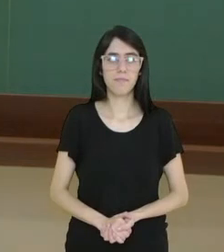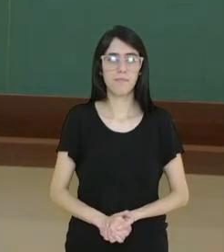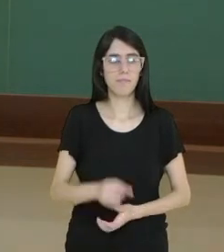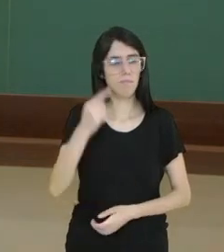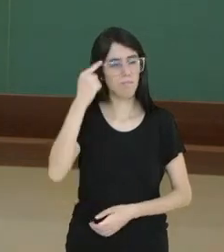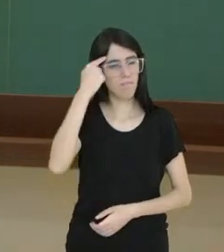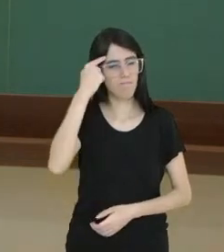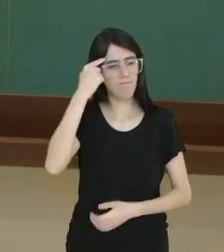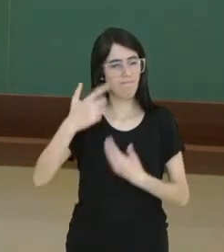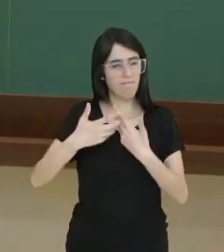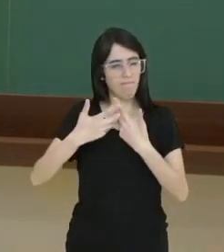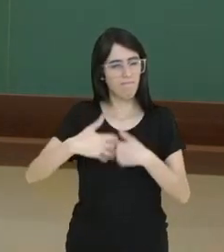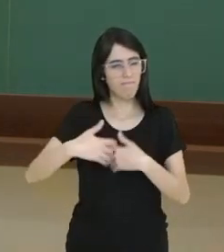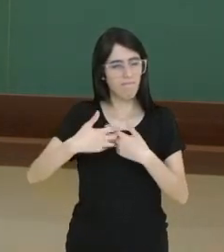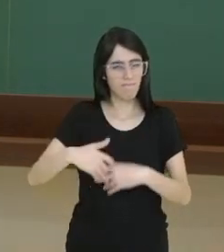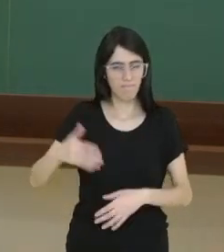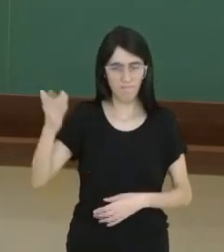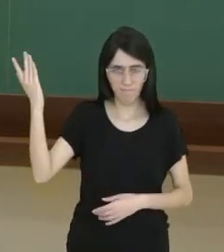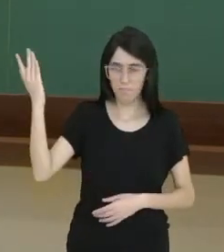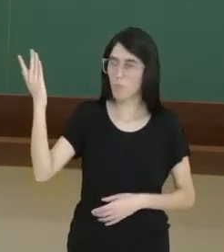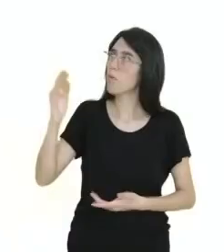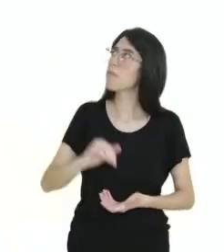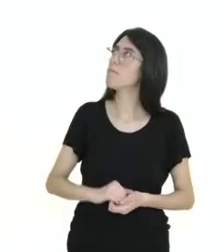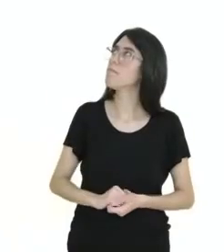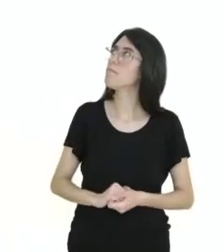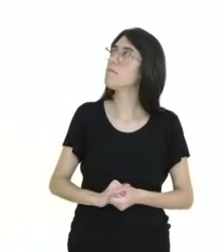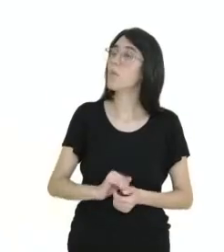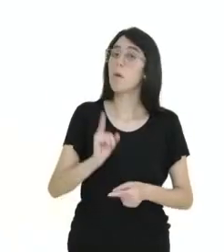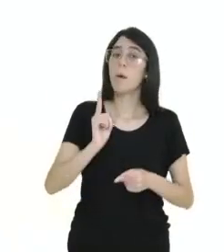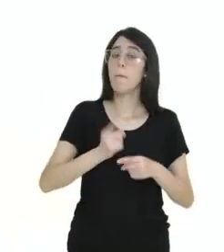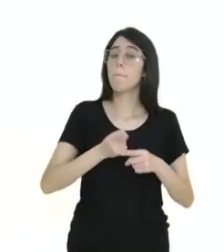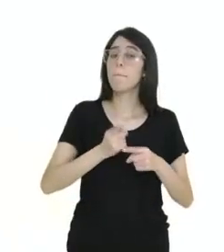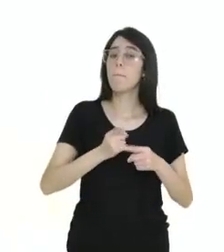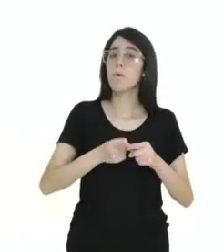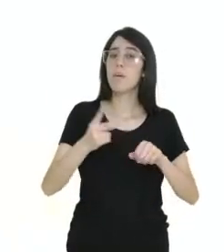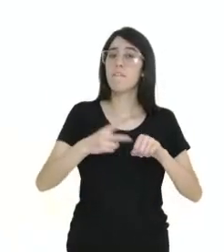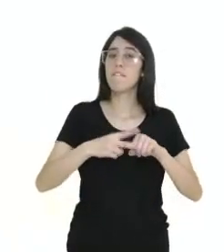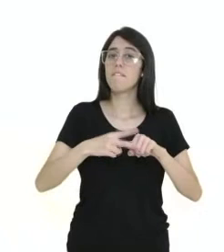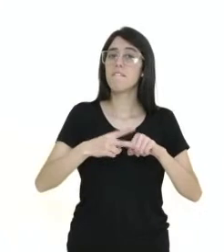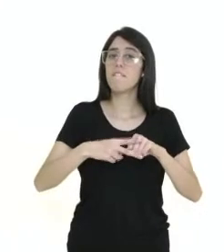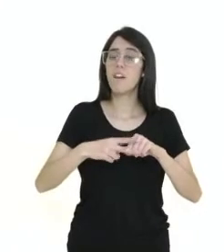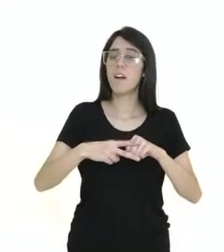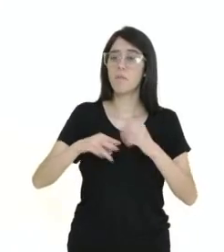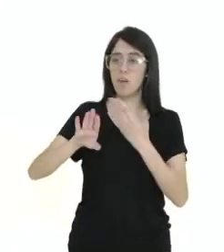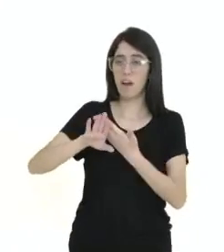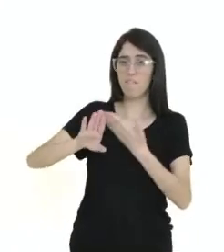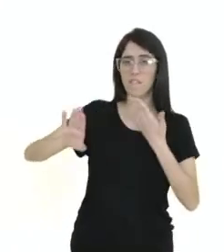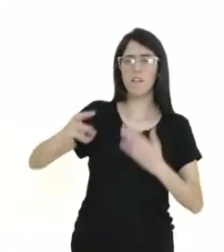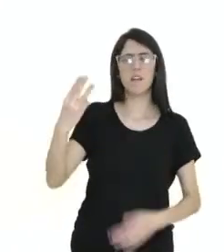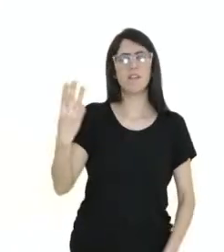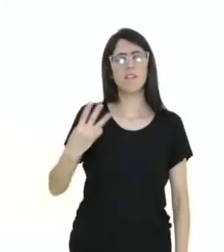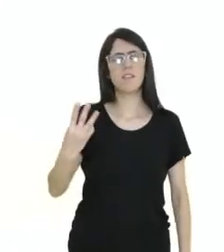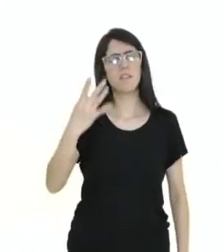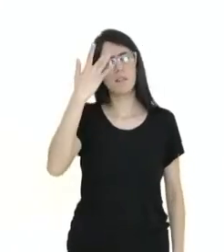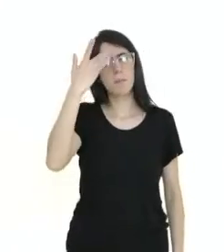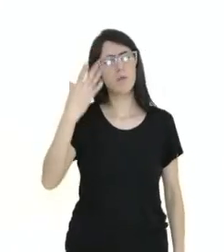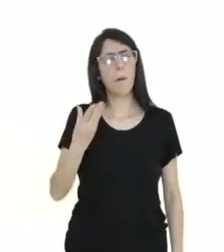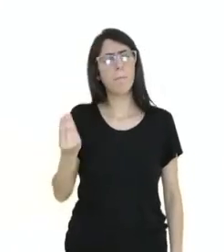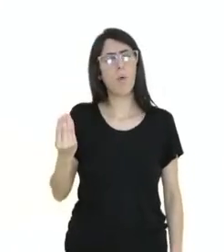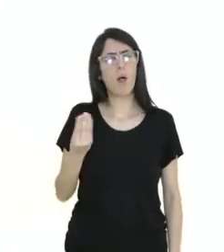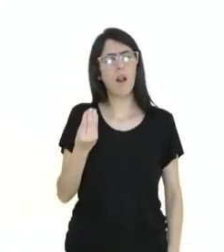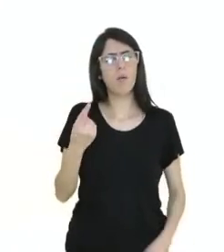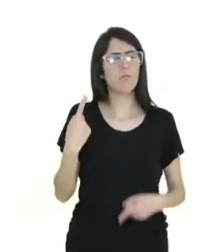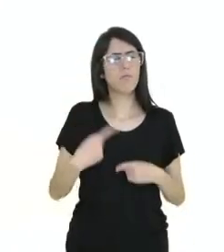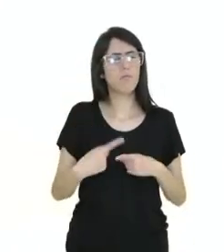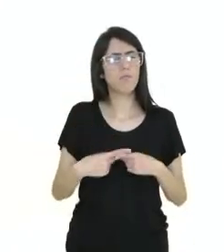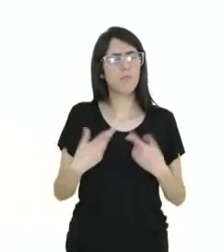Vamos pensar um pouquinho aqui juntos, né? Por que será que o verbo afastar ele foi conjugado na terceira pessoa do plural? Na